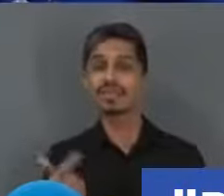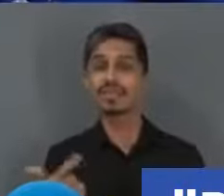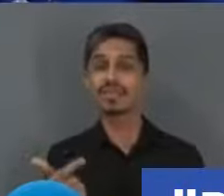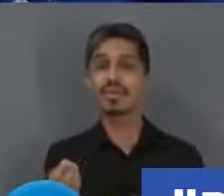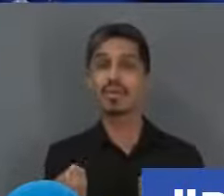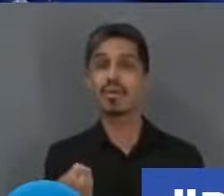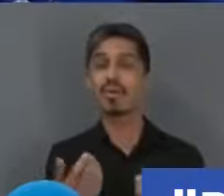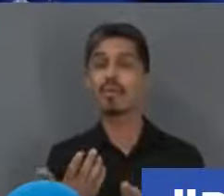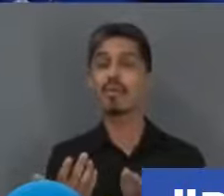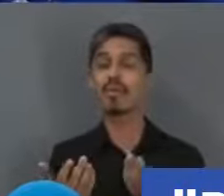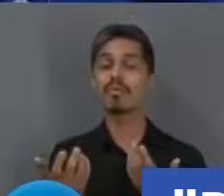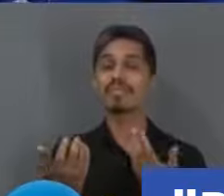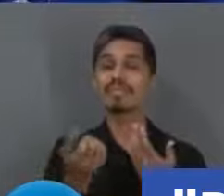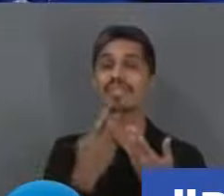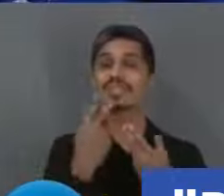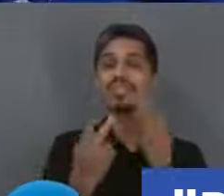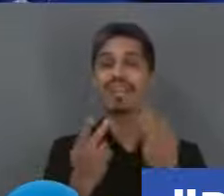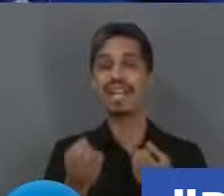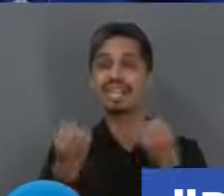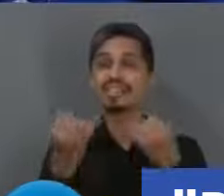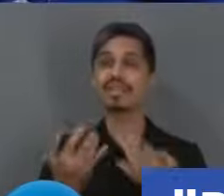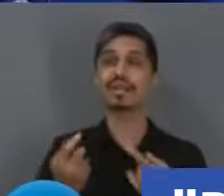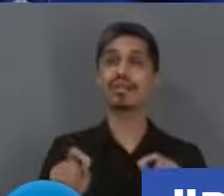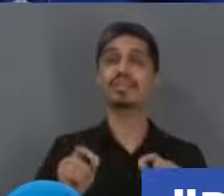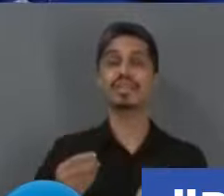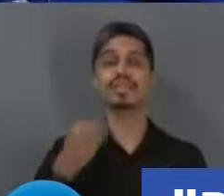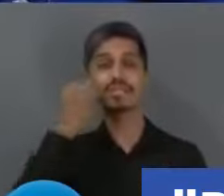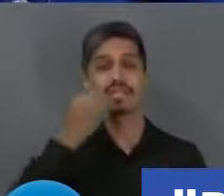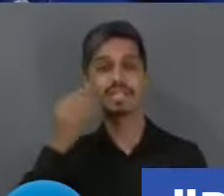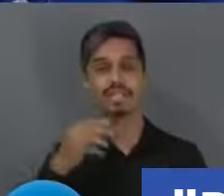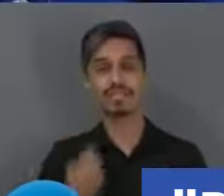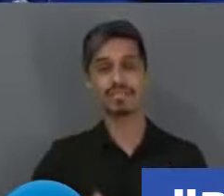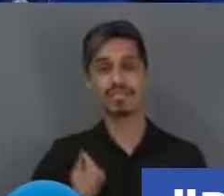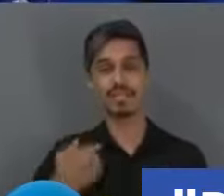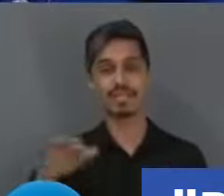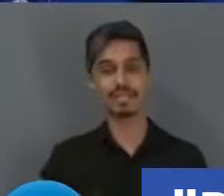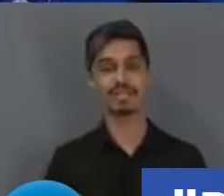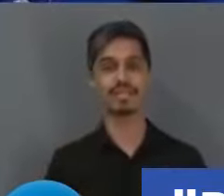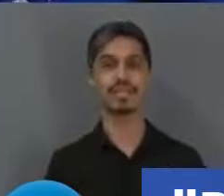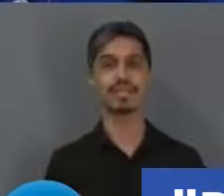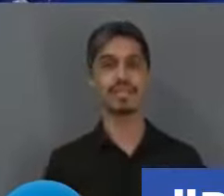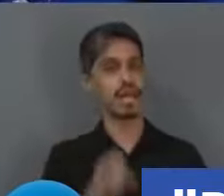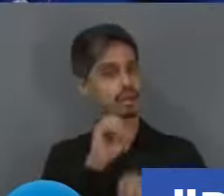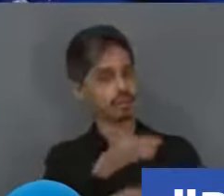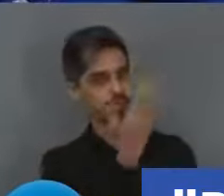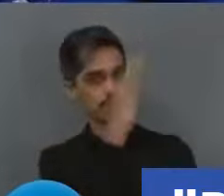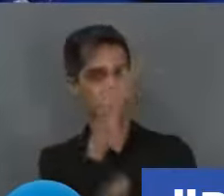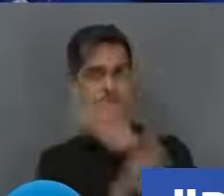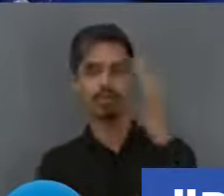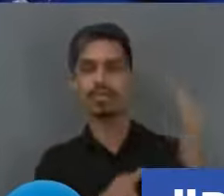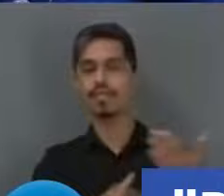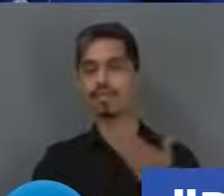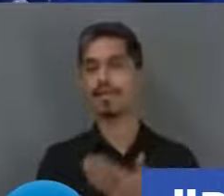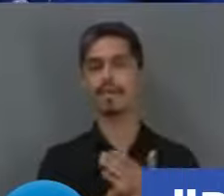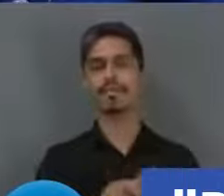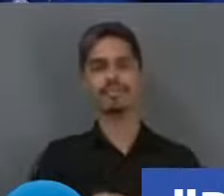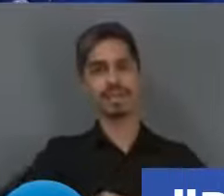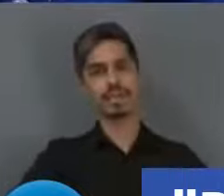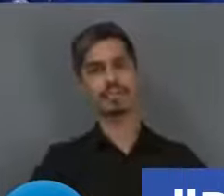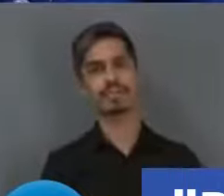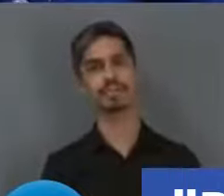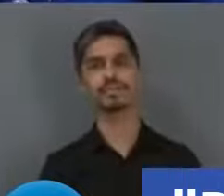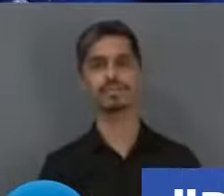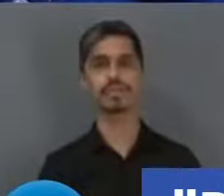palavra o trauma que se tá vivendo então a educação ambiental tem vários papéis e eu sei que